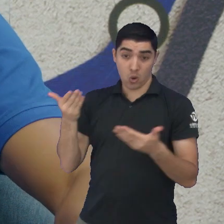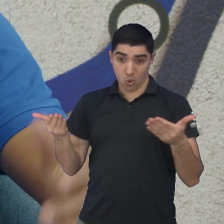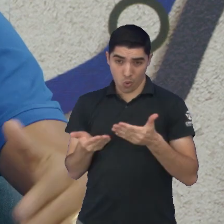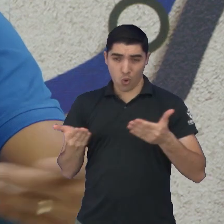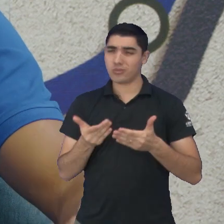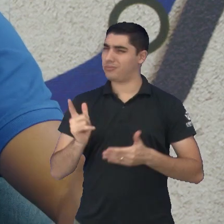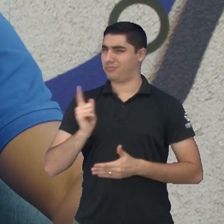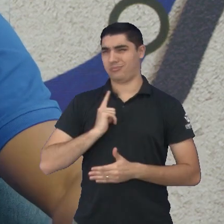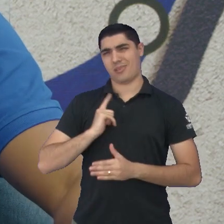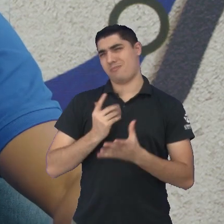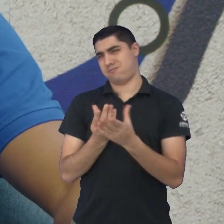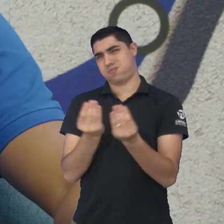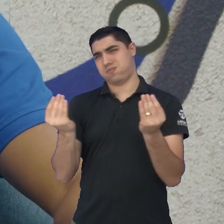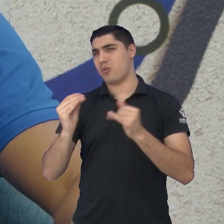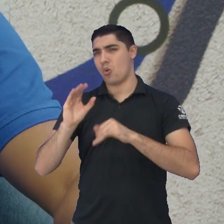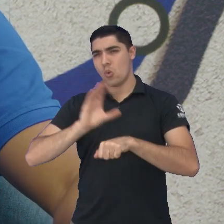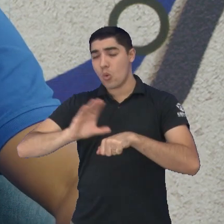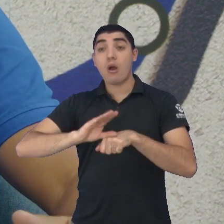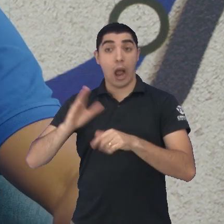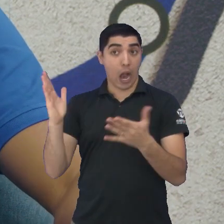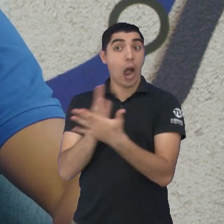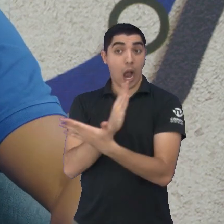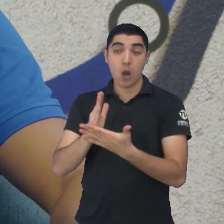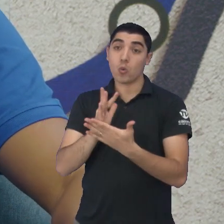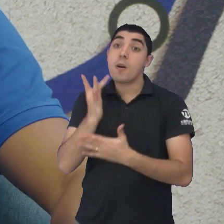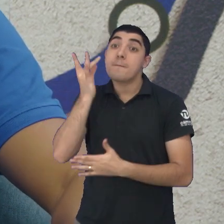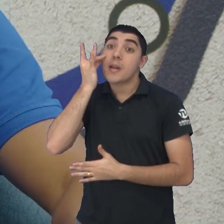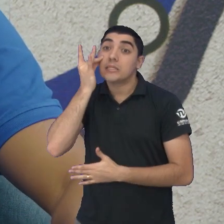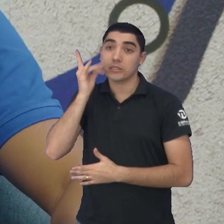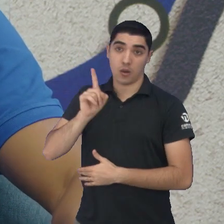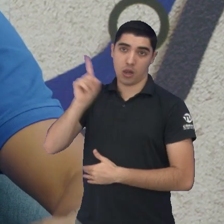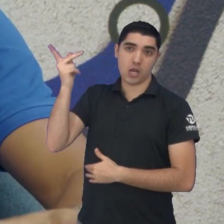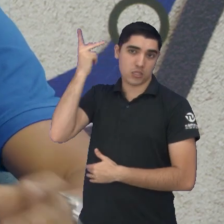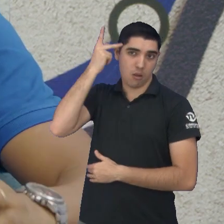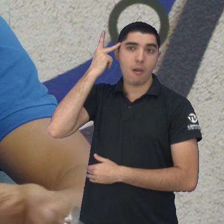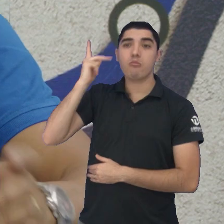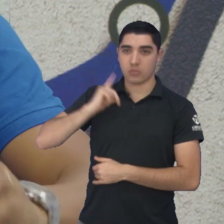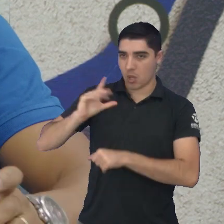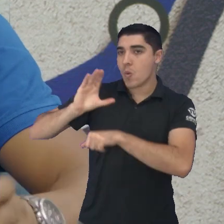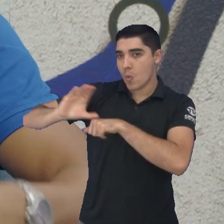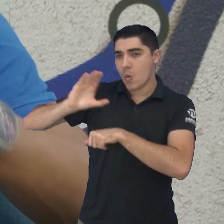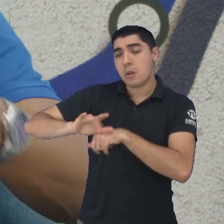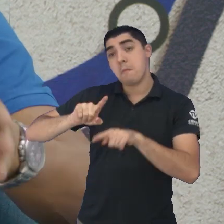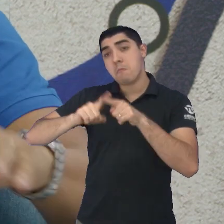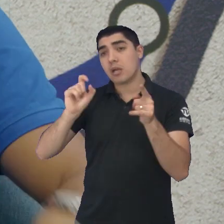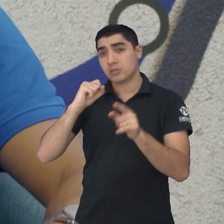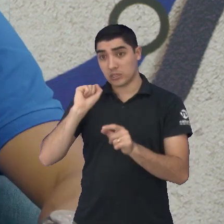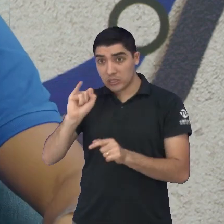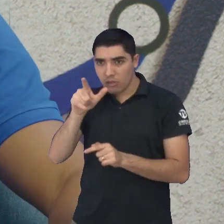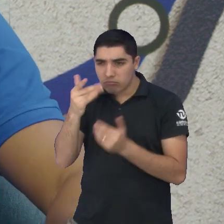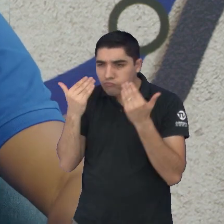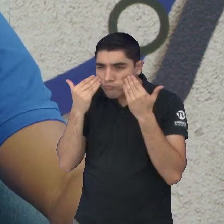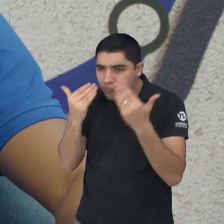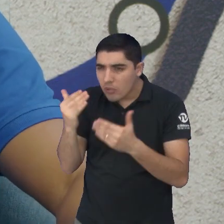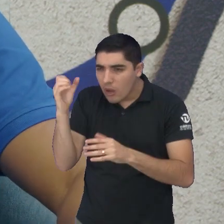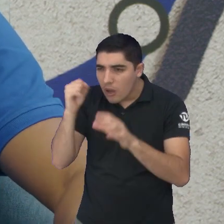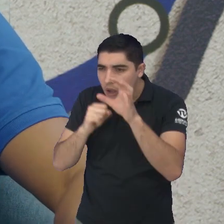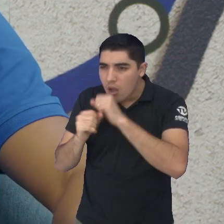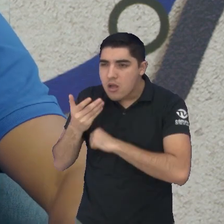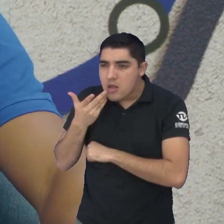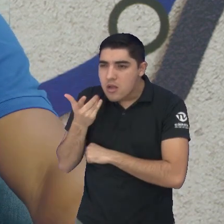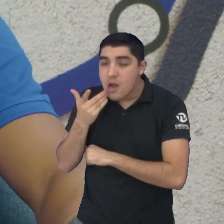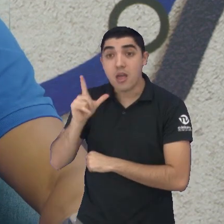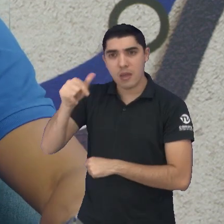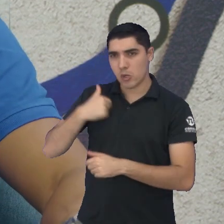né, tem alguns presenciais também em São Paulo, mas vendo um pouquinho e praticando. Só assim consegue fazer um